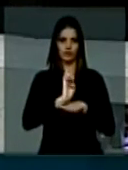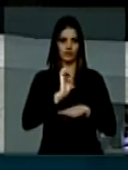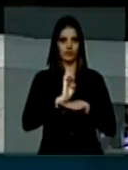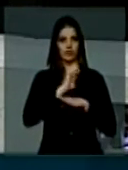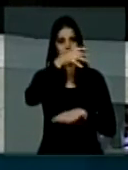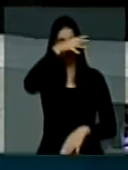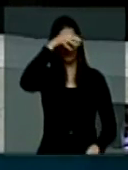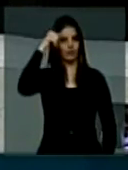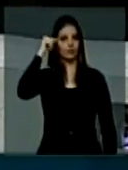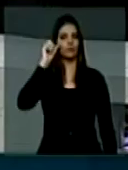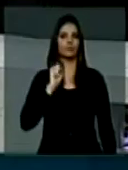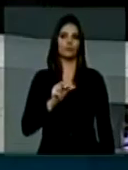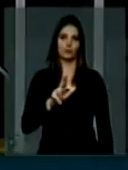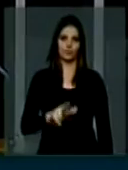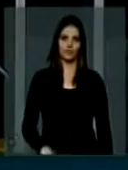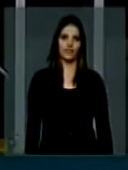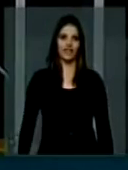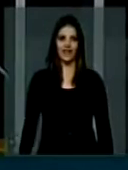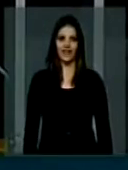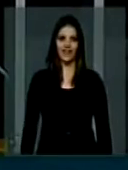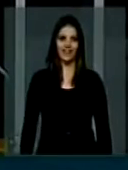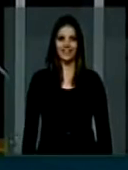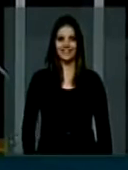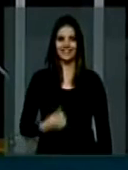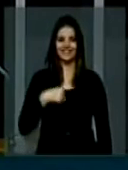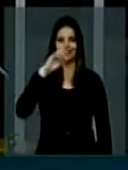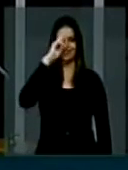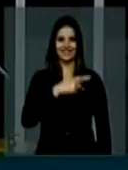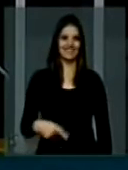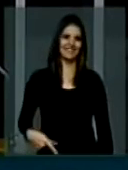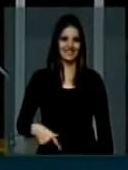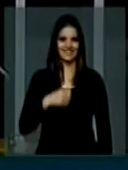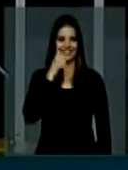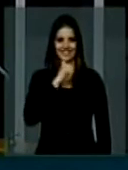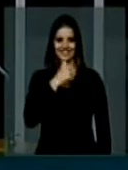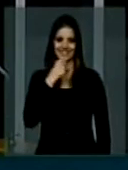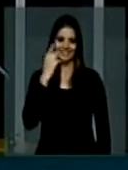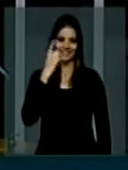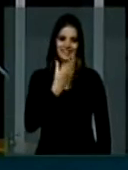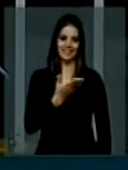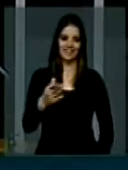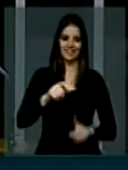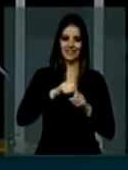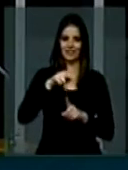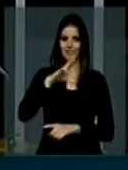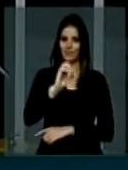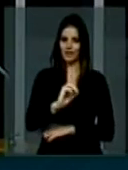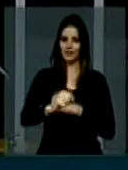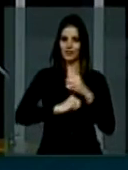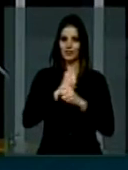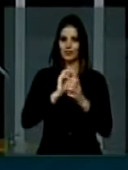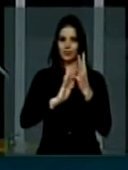do Sul. Senhor presidente, senhoras e senhores deputados, em março deste ano, uma gigantesca fila de